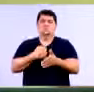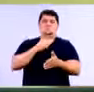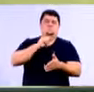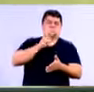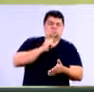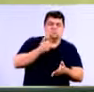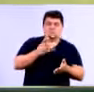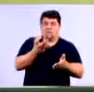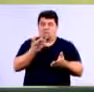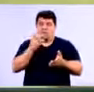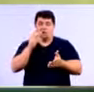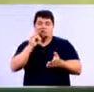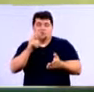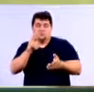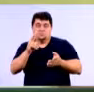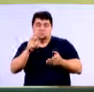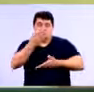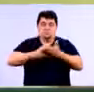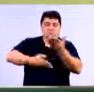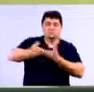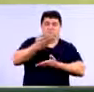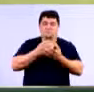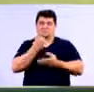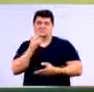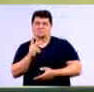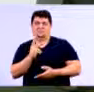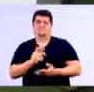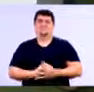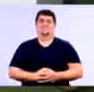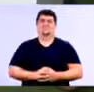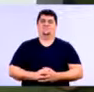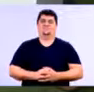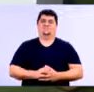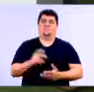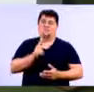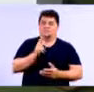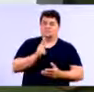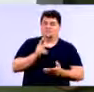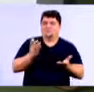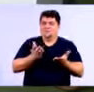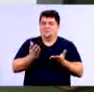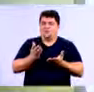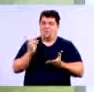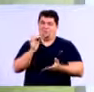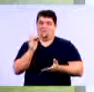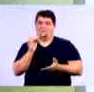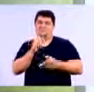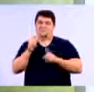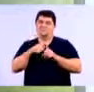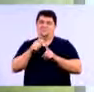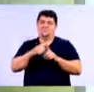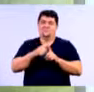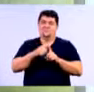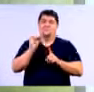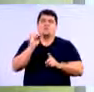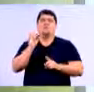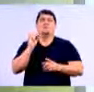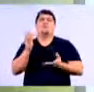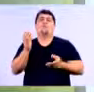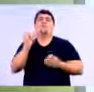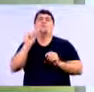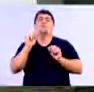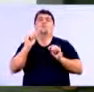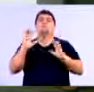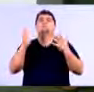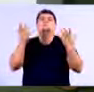de ver a participação de vocês acontecendo hoje, ok? Professora, e a gente está no mês de outubro, né? E o que a gente comemora nesse mês de